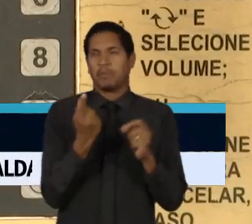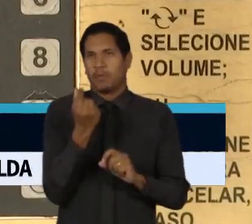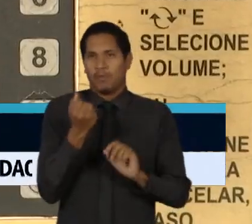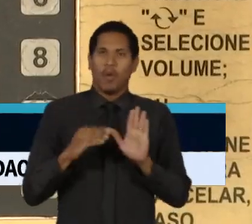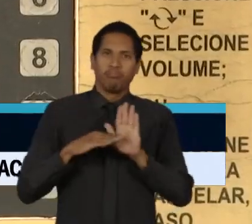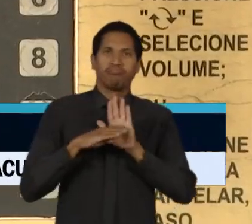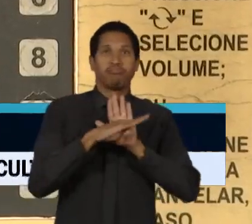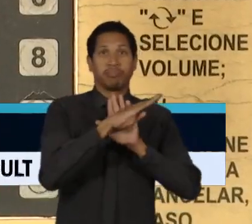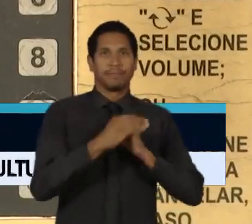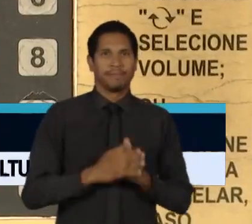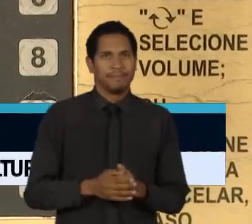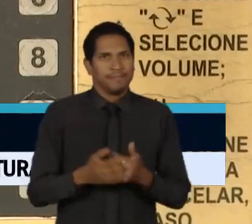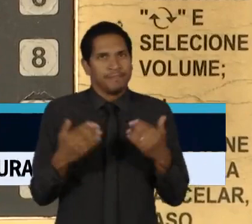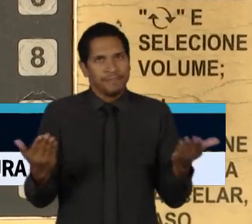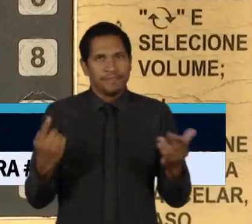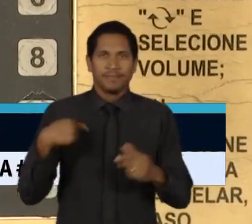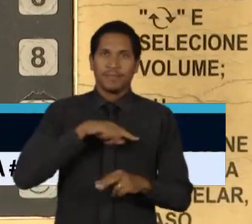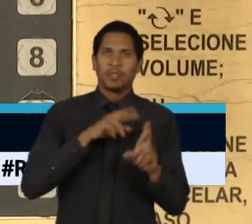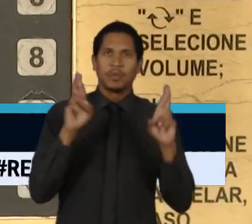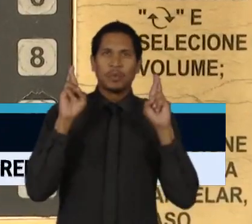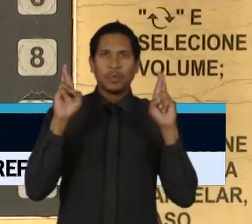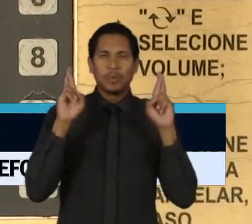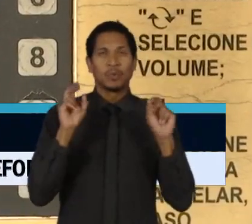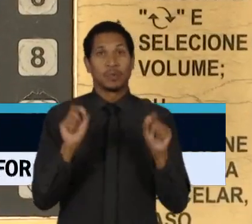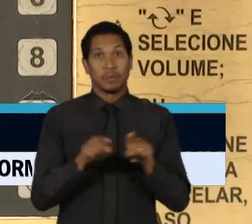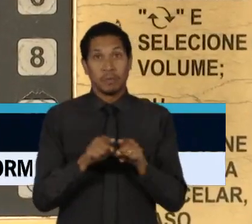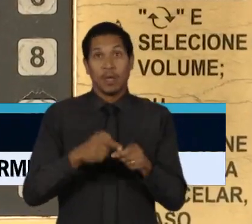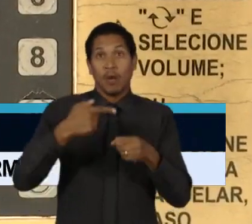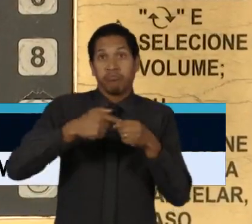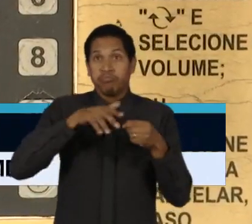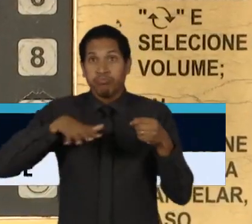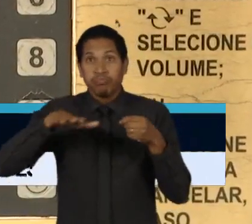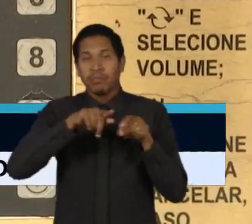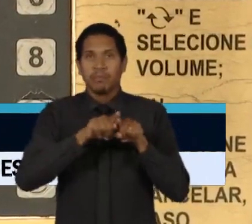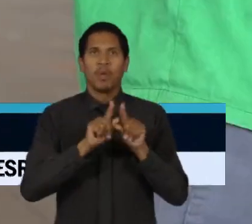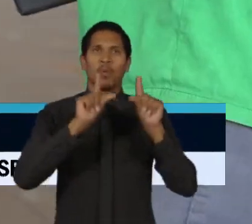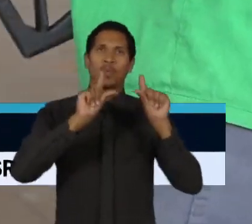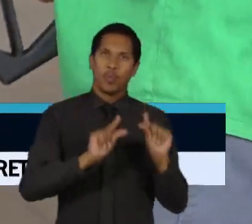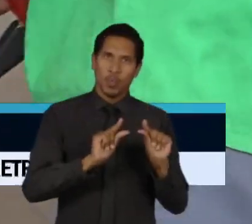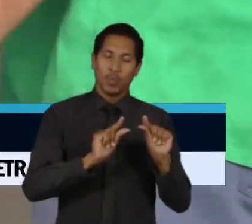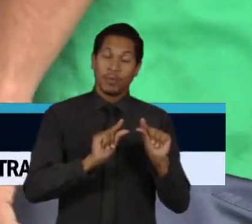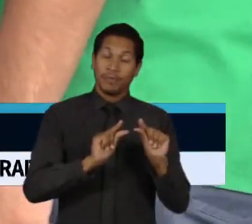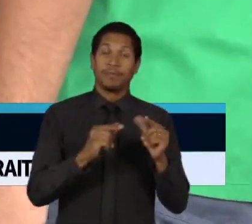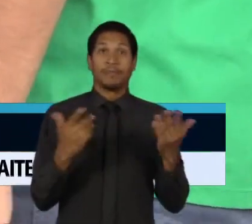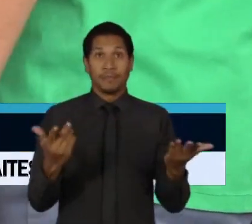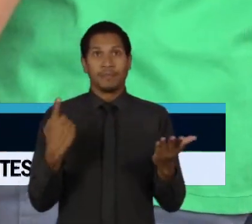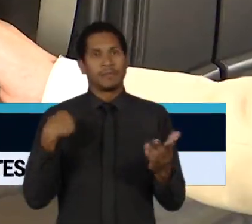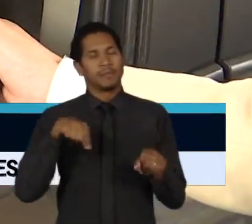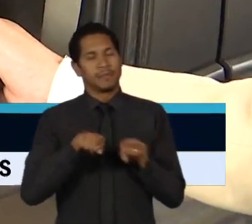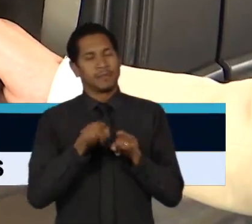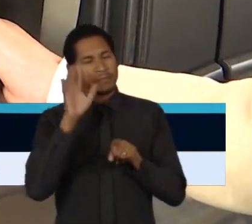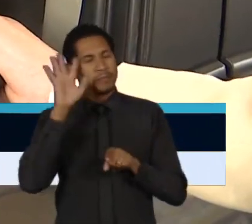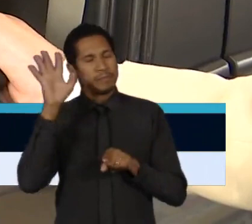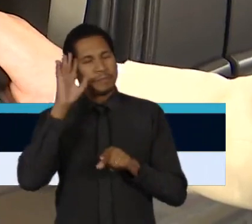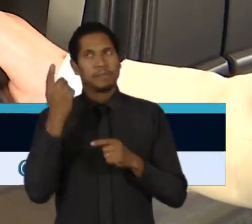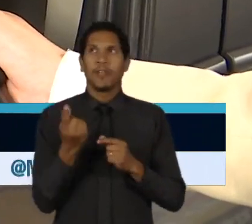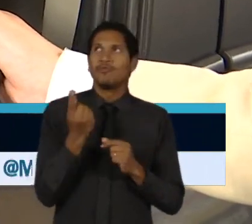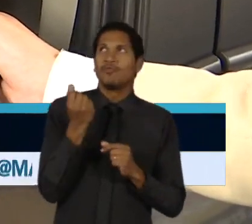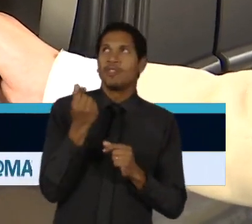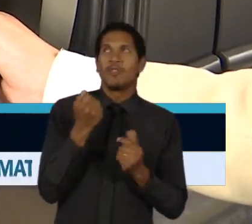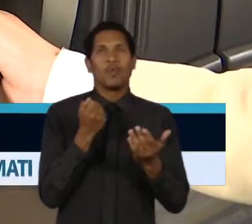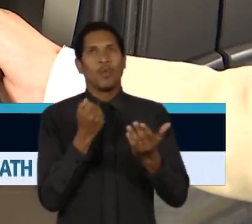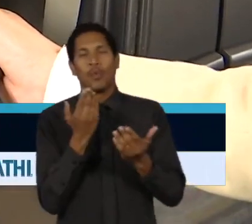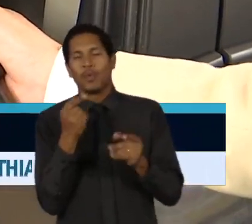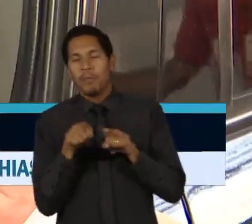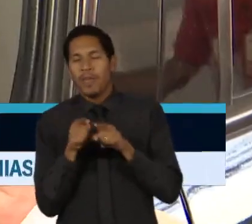é claro, todo mundo torce para que os combustíveis fiquem ainda mais baratos. E há quem faça planos. Vai sobrar o dinheiro para comer um